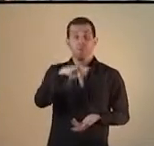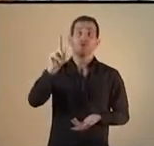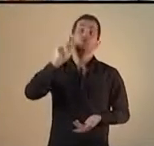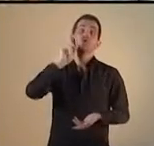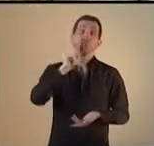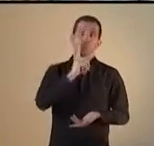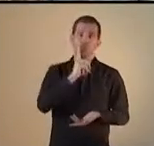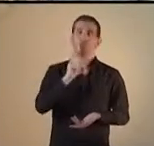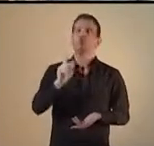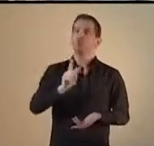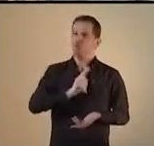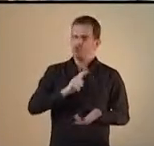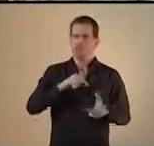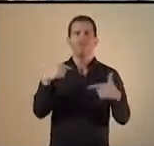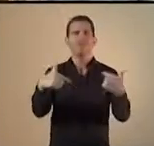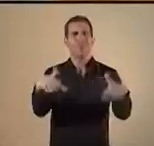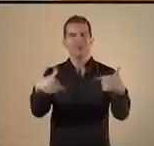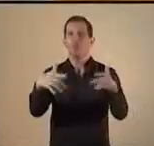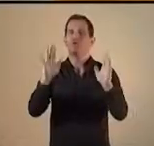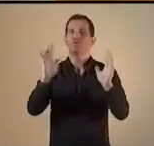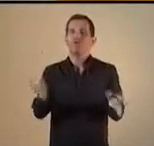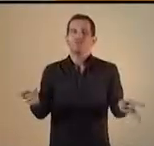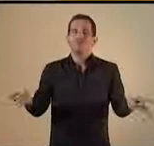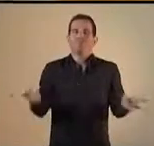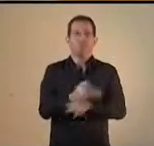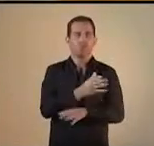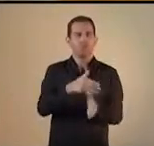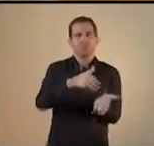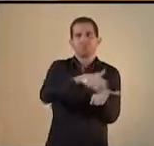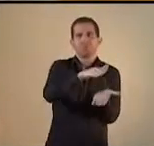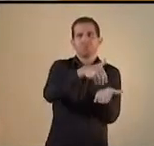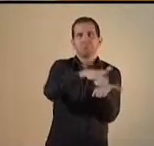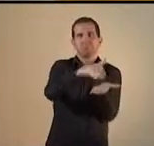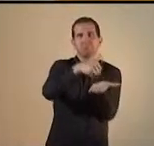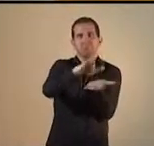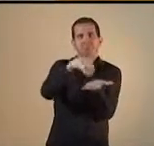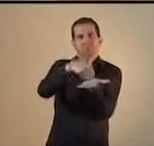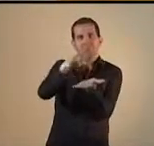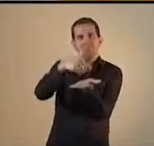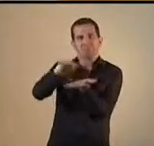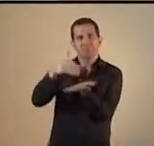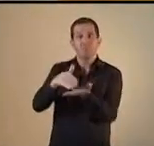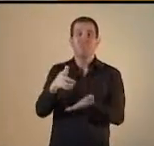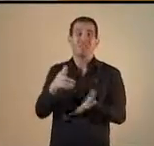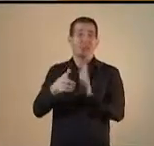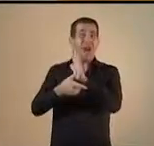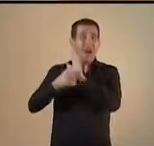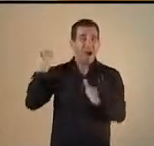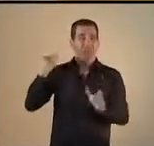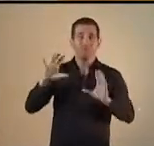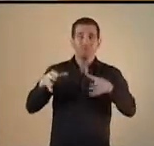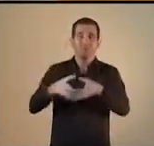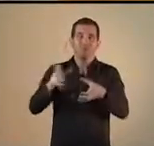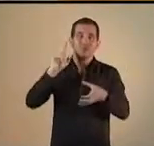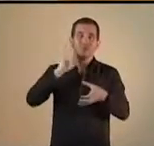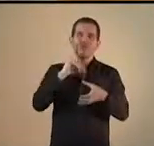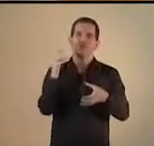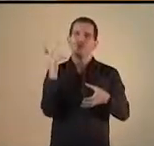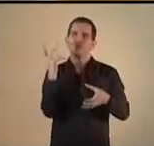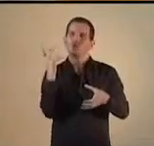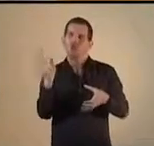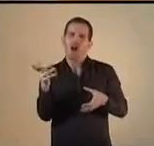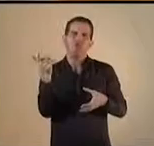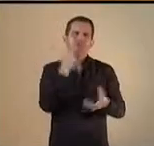professores, né? Professores surdos foram despedidos, né? Todos os ganhos que a comunidade surda já